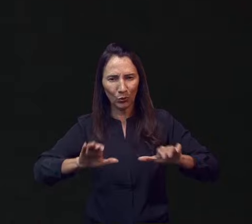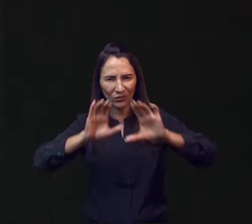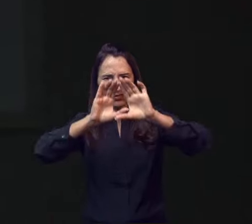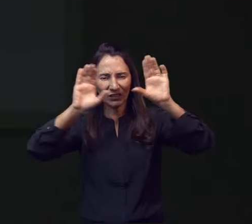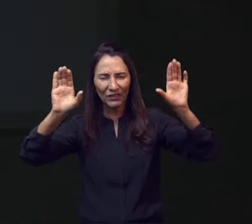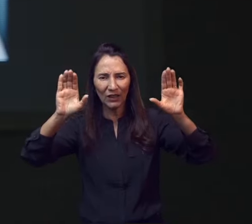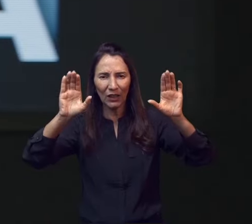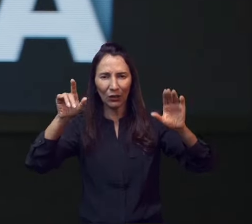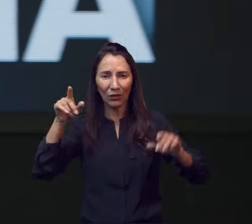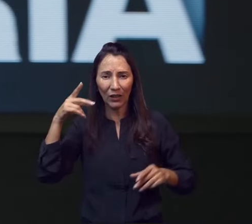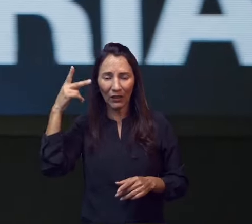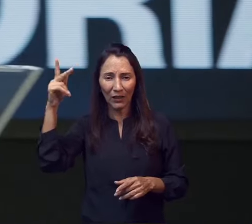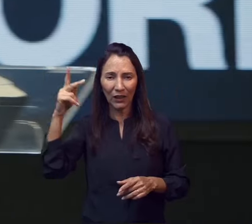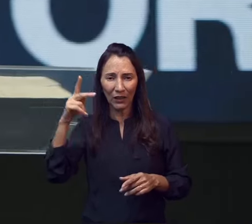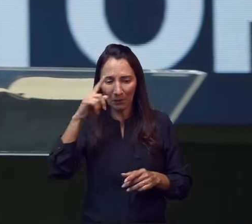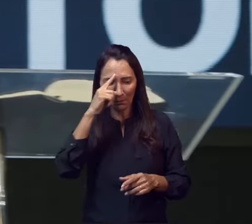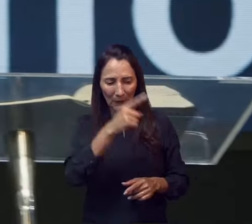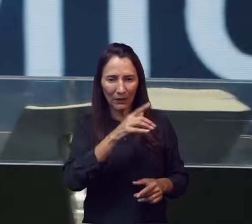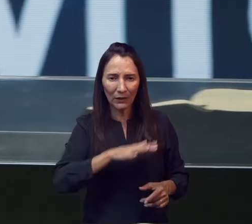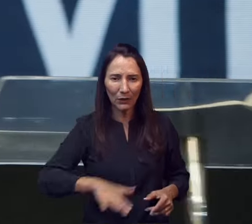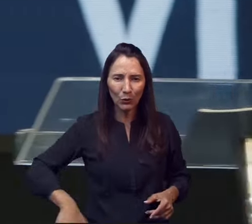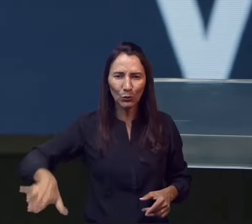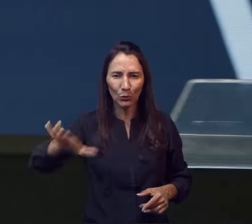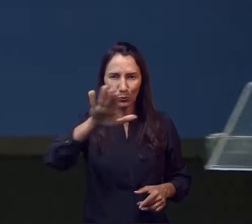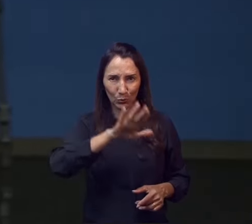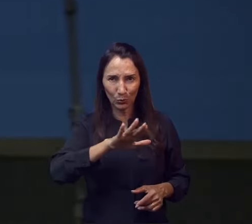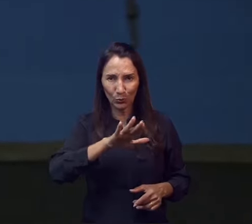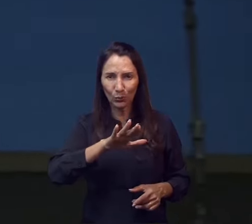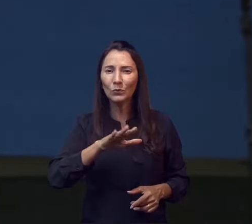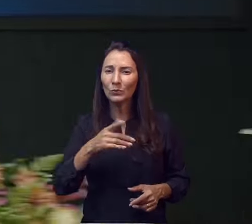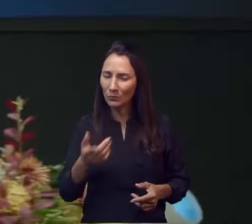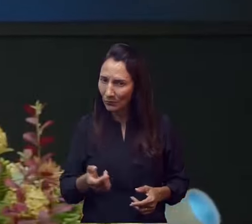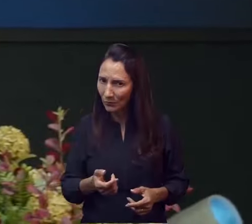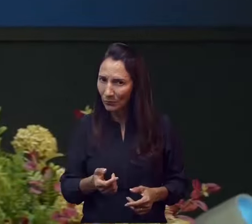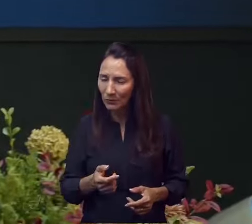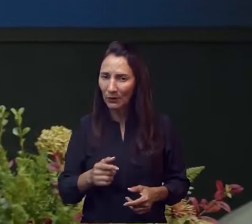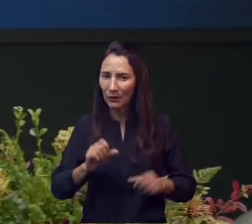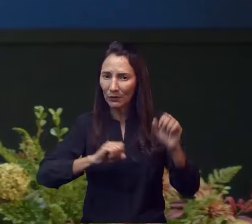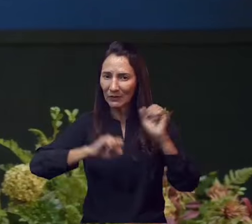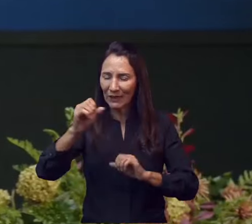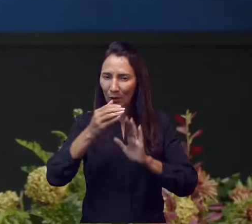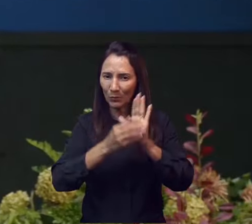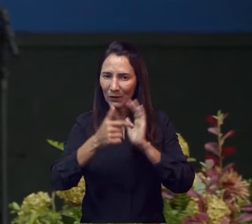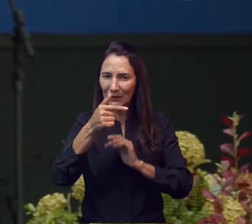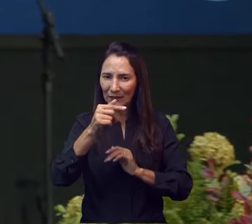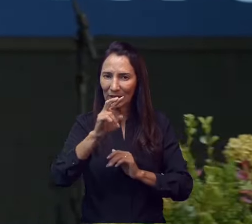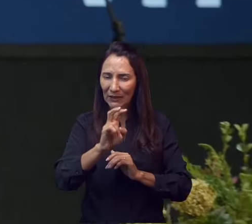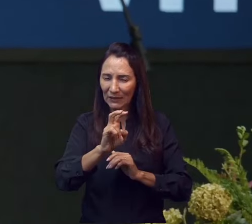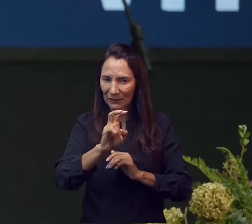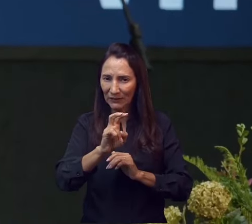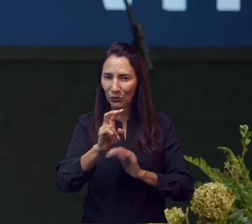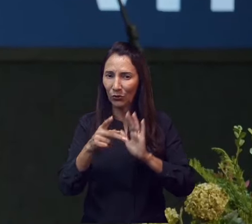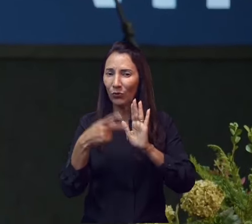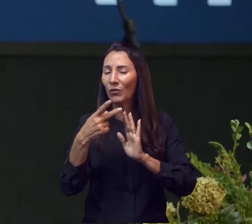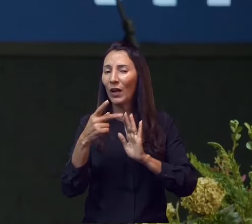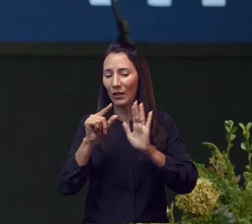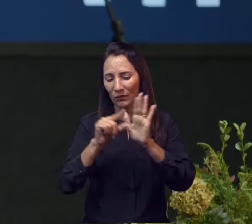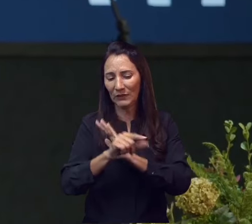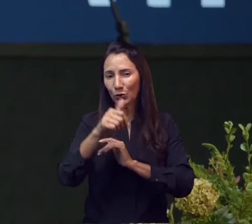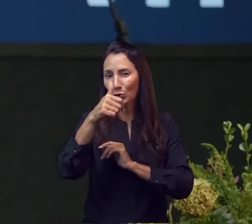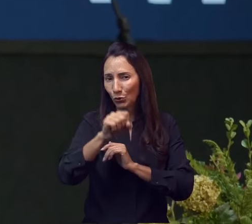domina sobre tudo o Salmo 83 Versículo 18 diz que só ele possui o nome Jeová